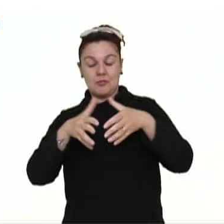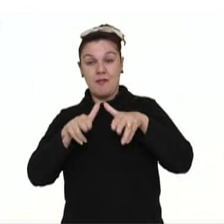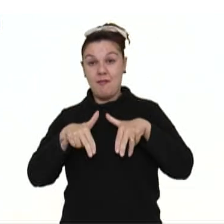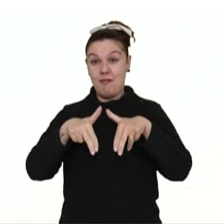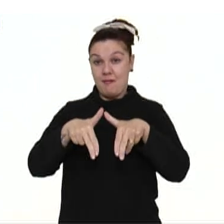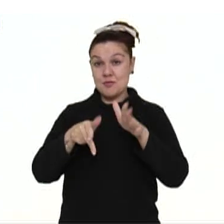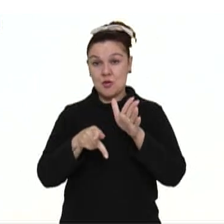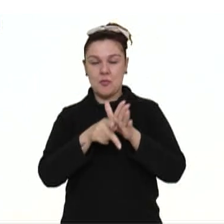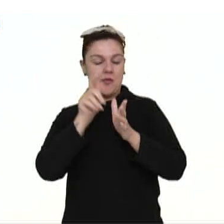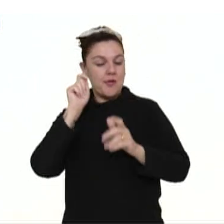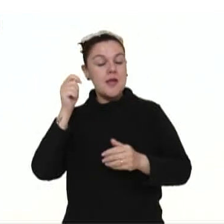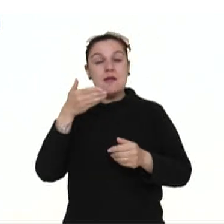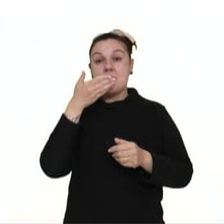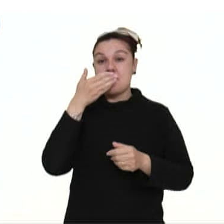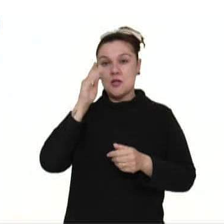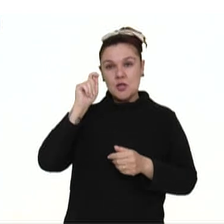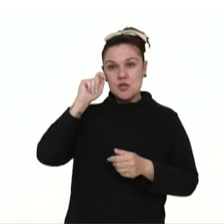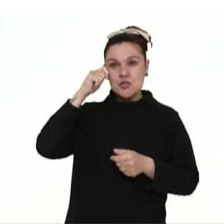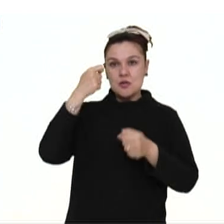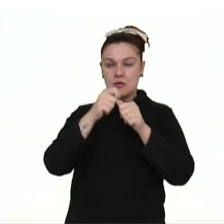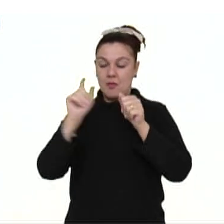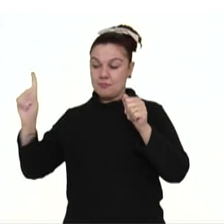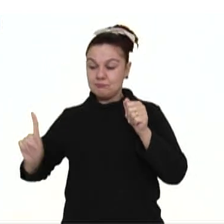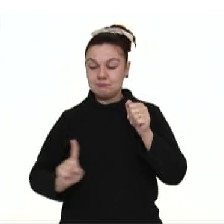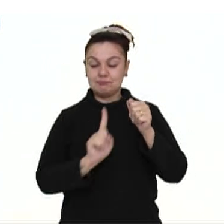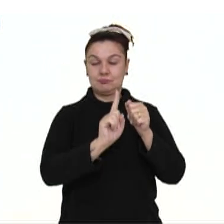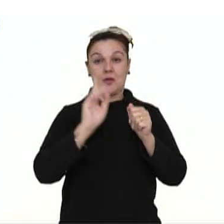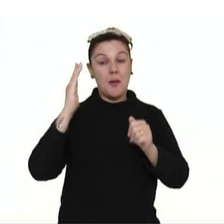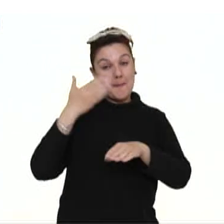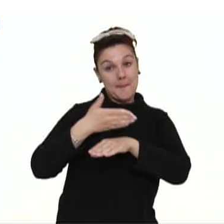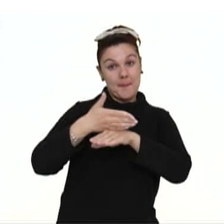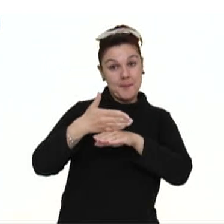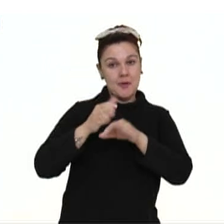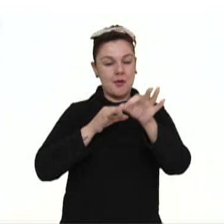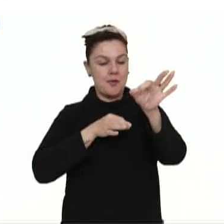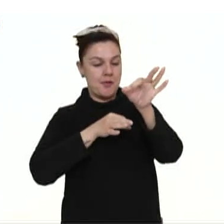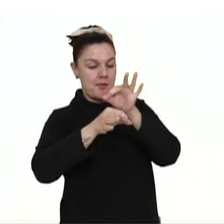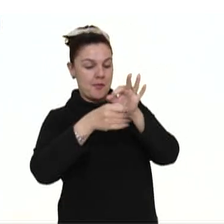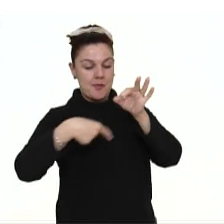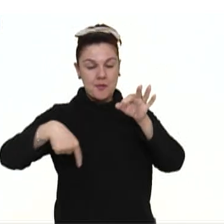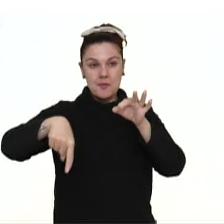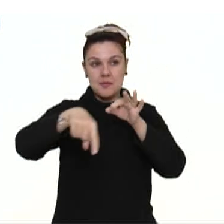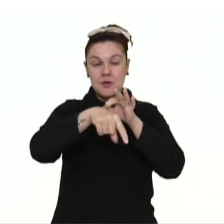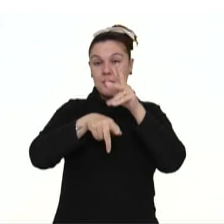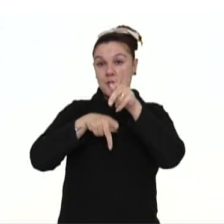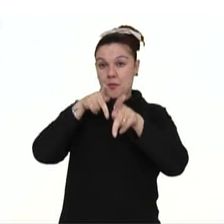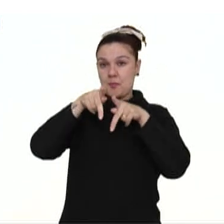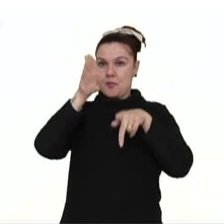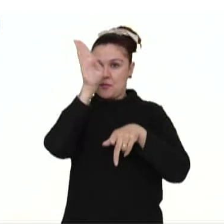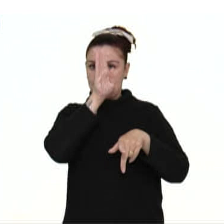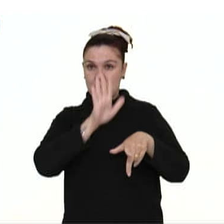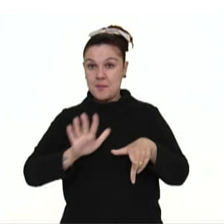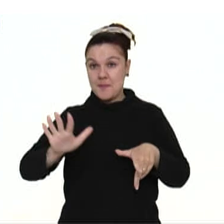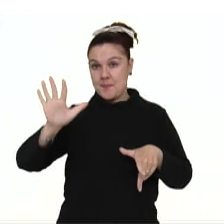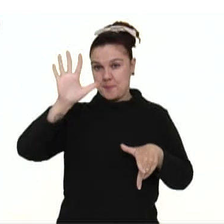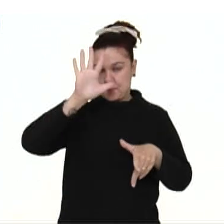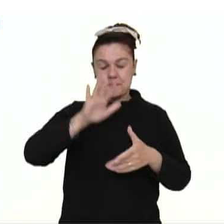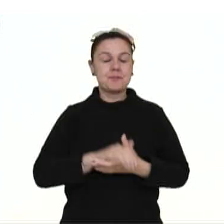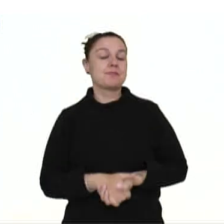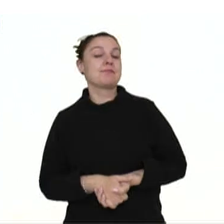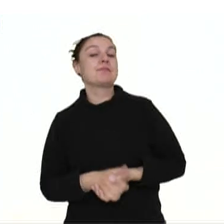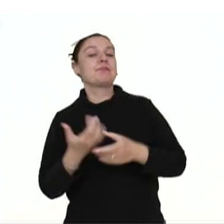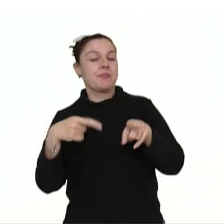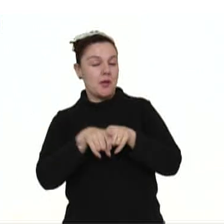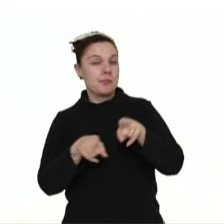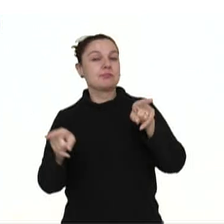lá, índios, negros e o colonizador branco como formadores da população brasileira, né, e tal. E a gente